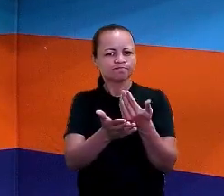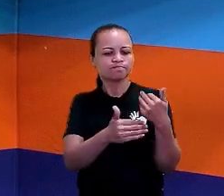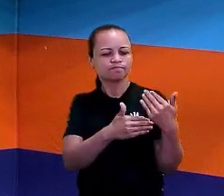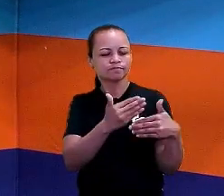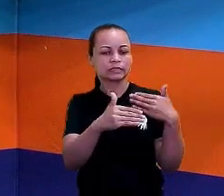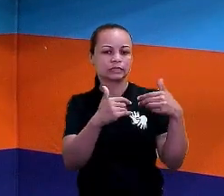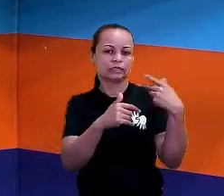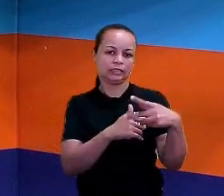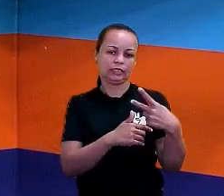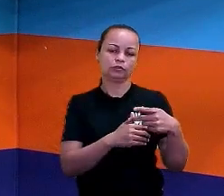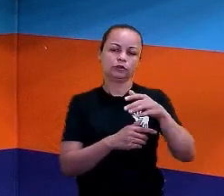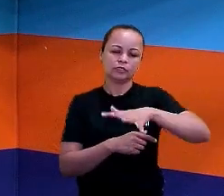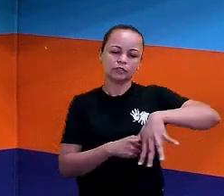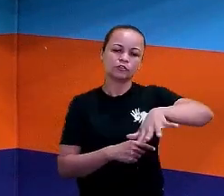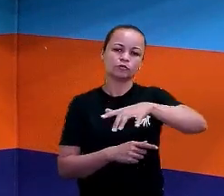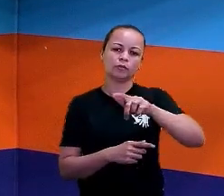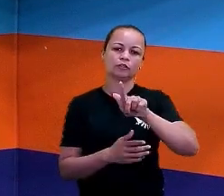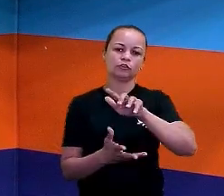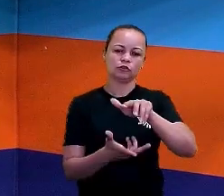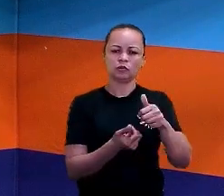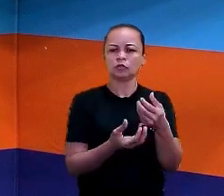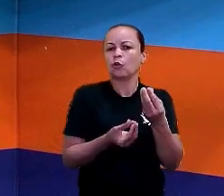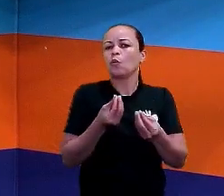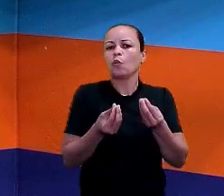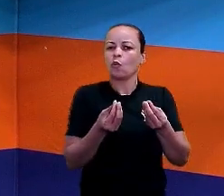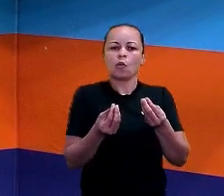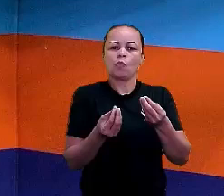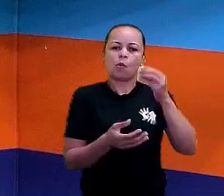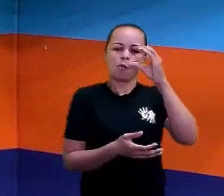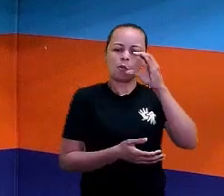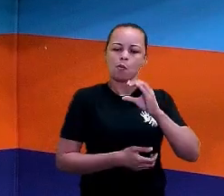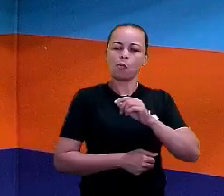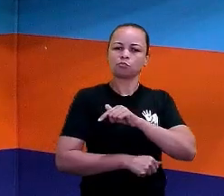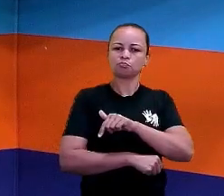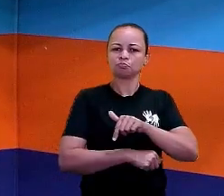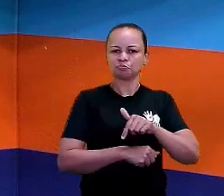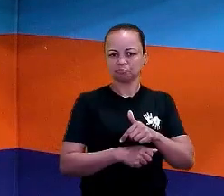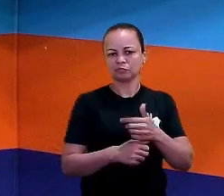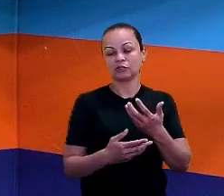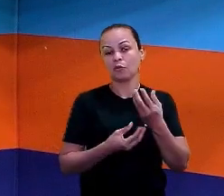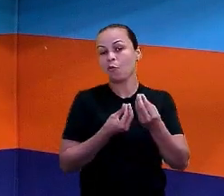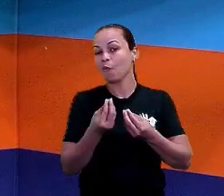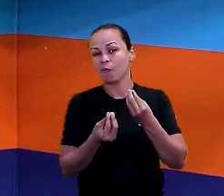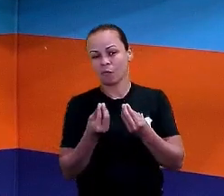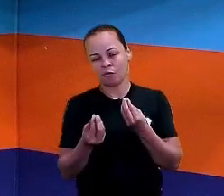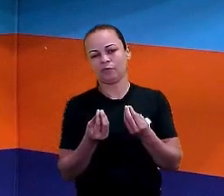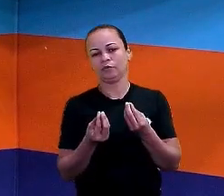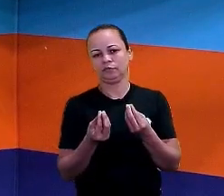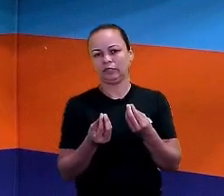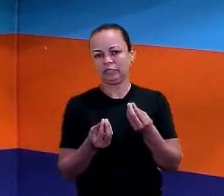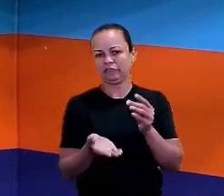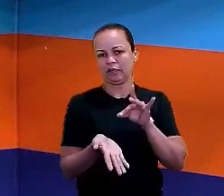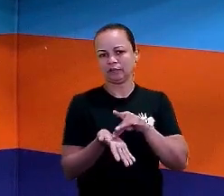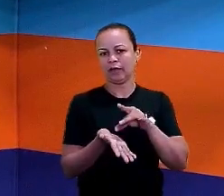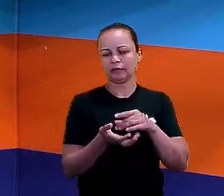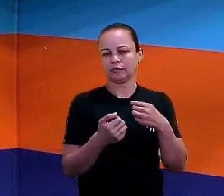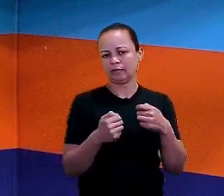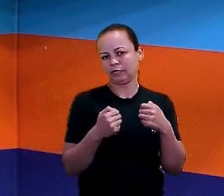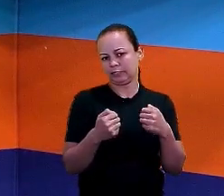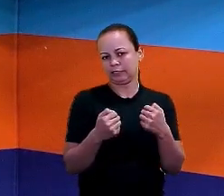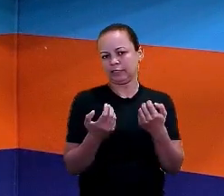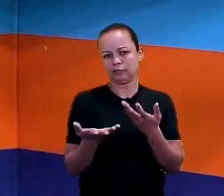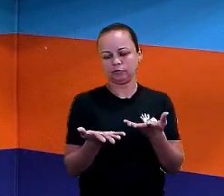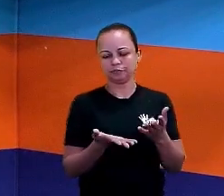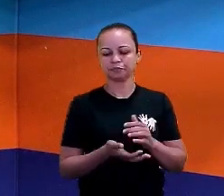desse espaço geográfico. Como é que ele se comporta? Como é que ele deveria se comportar? Tá certo?